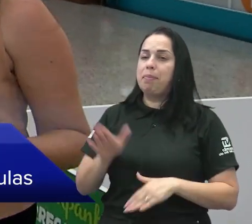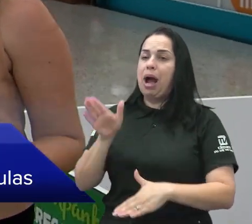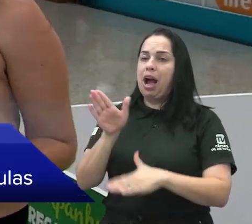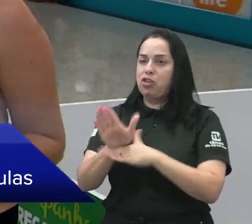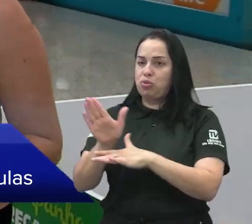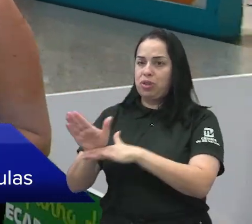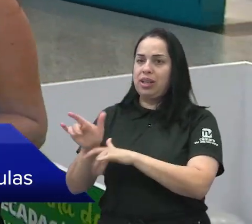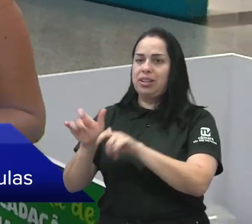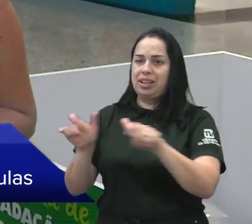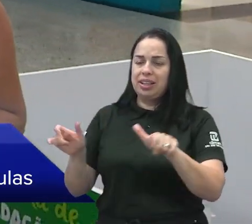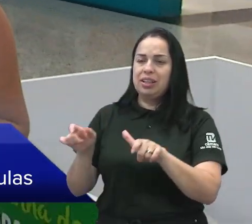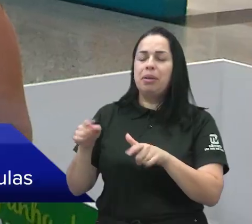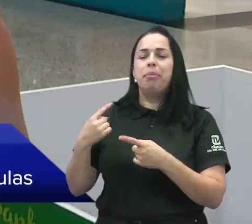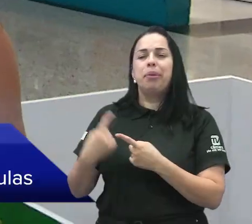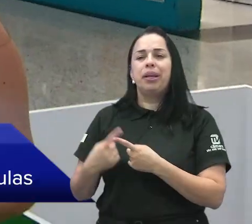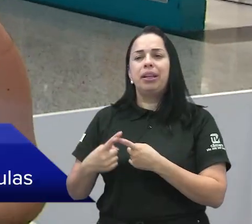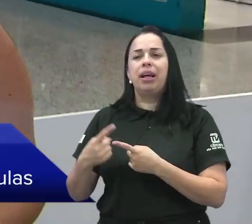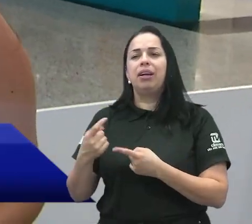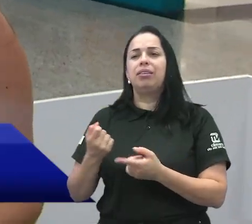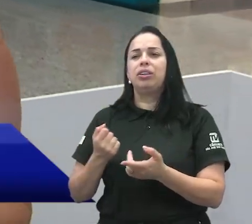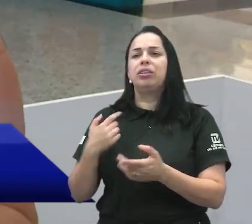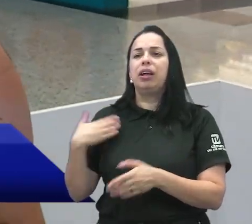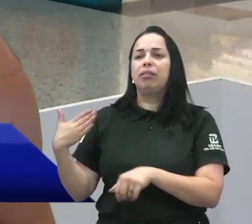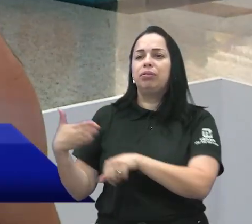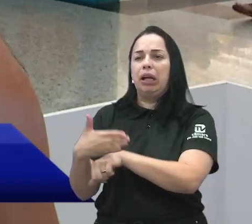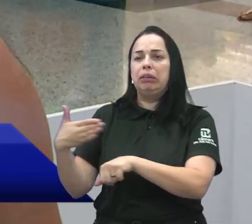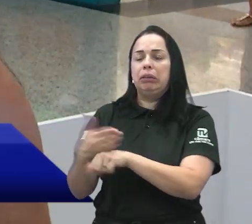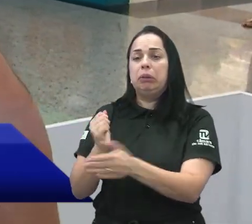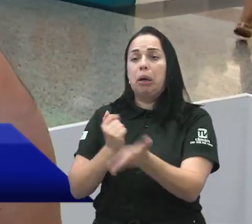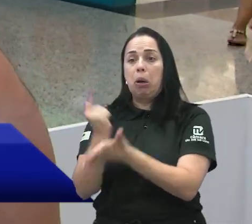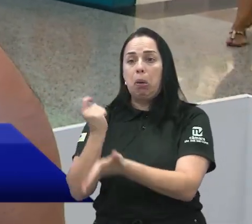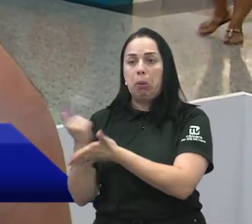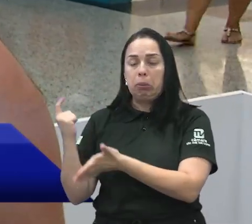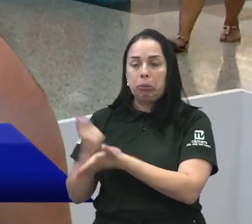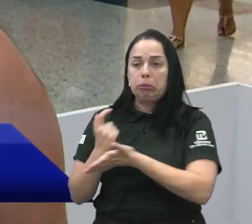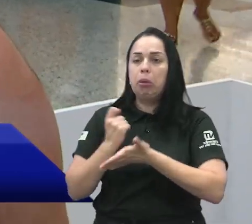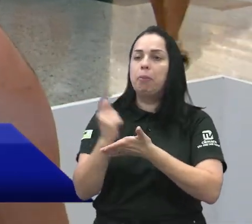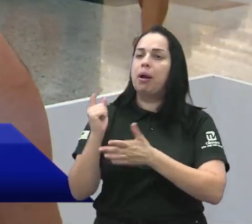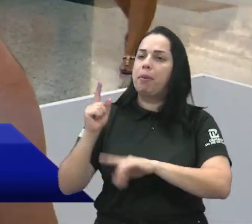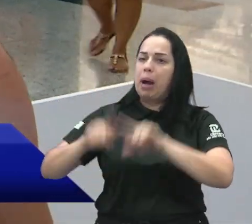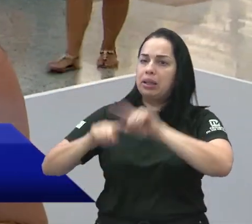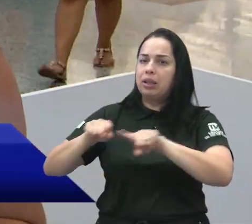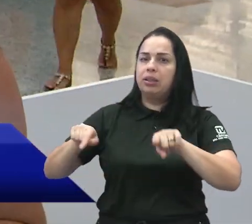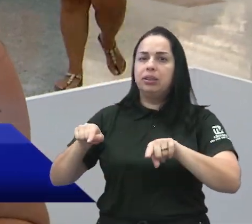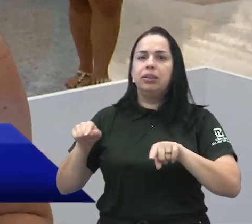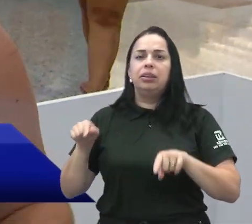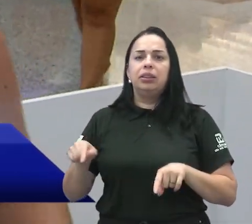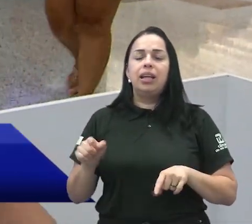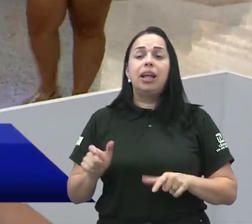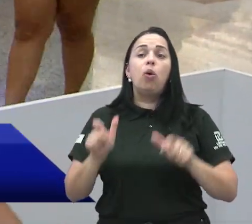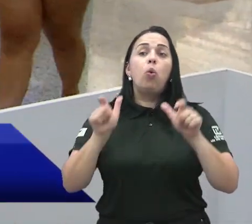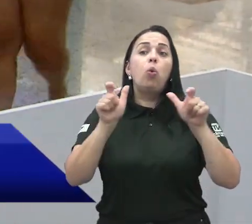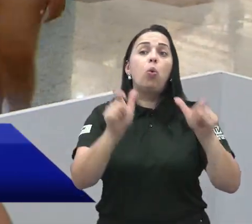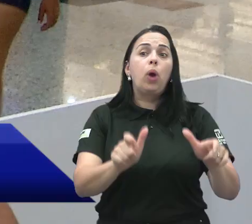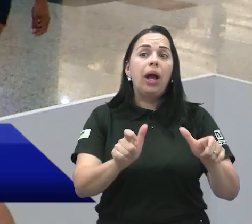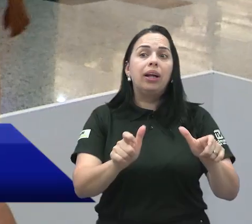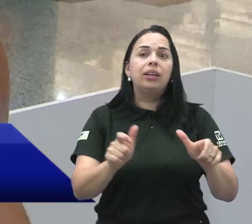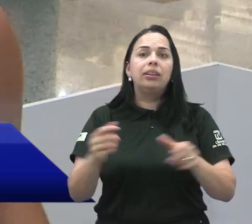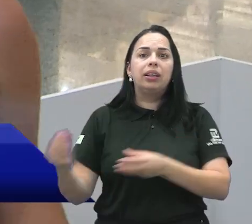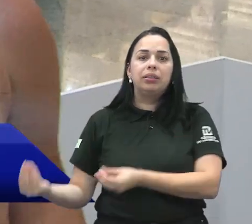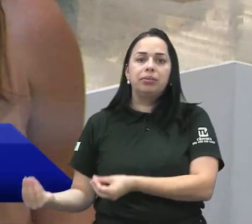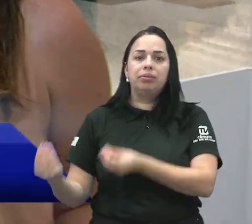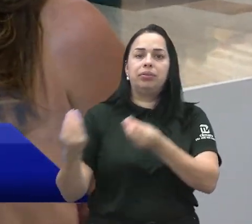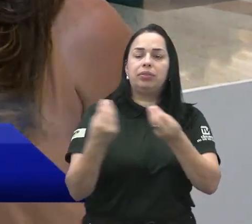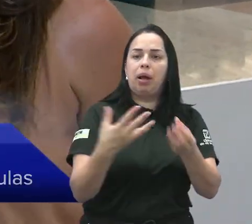esse conforto, essa comodidade. É um momento que os pais estão procurando shopping para comprar os materiais de volta às aulas e aí ele já encontra um ponto de